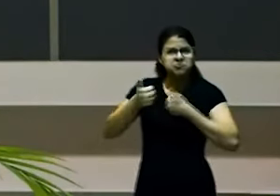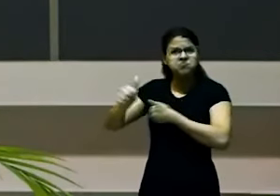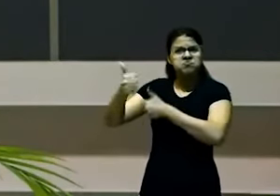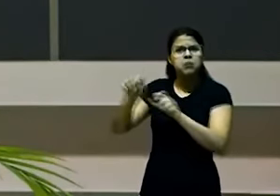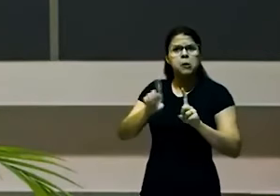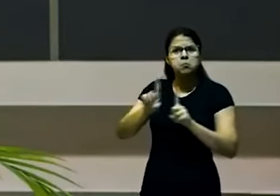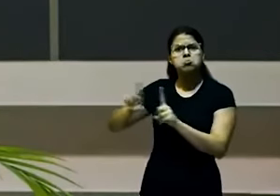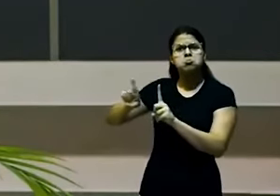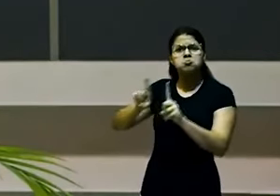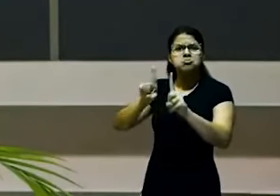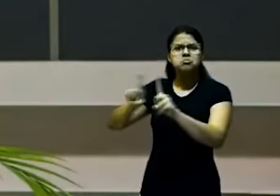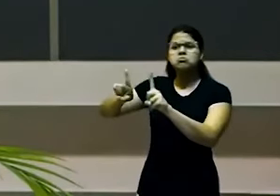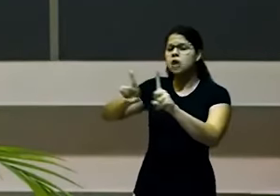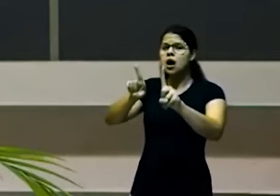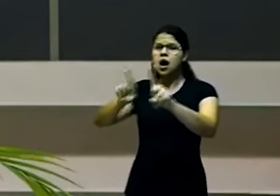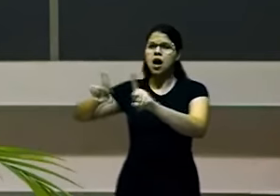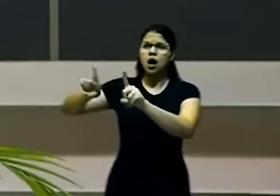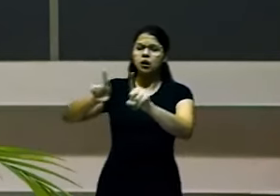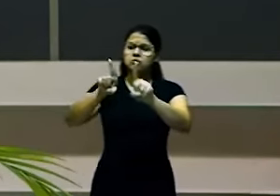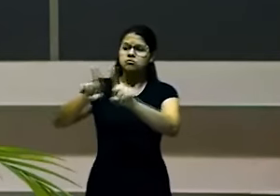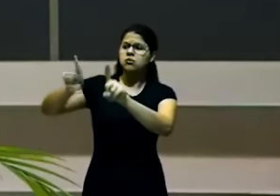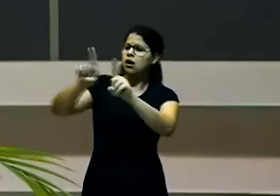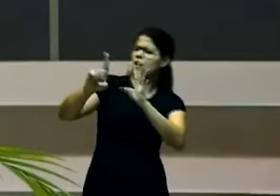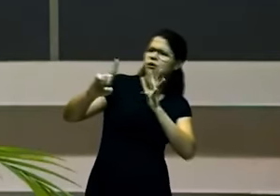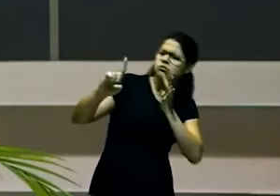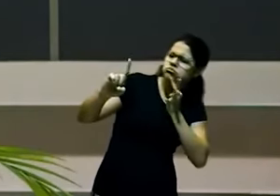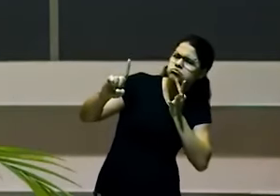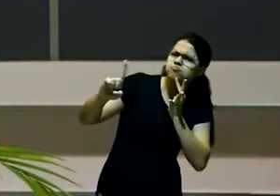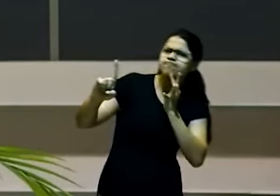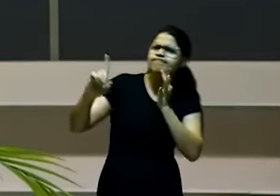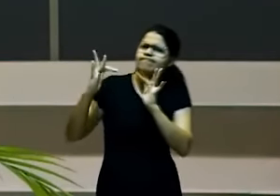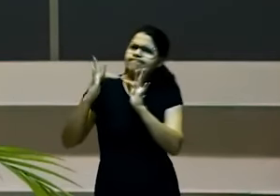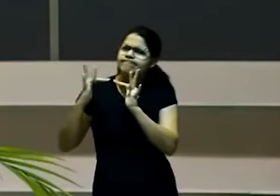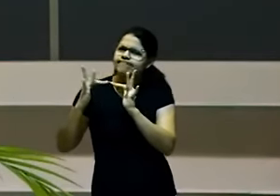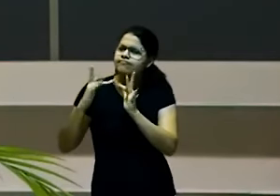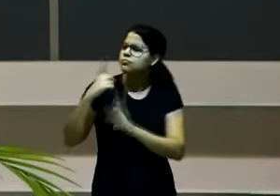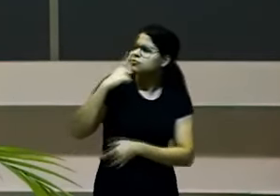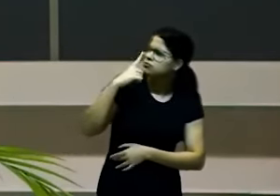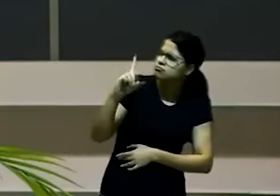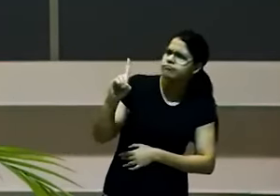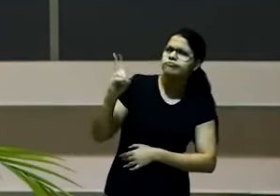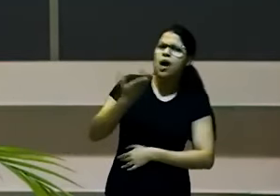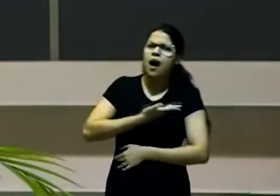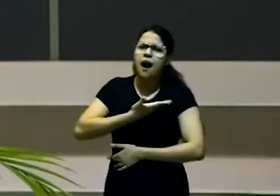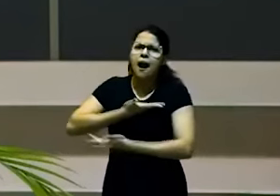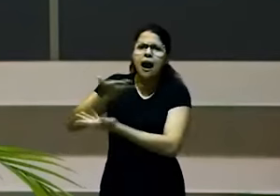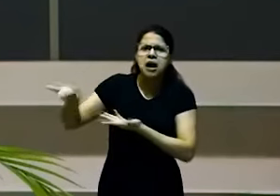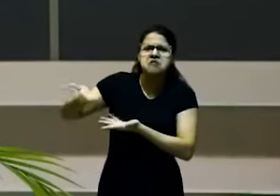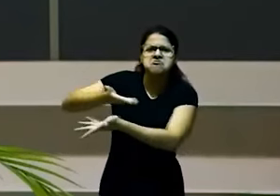com Jesus Pedro começa a conhecer esse Jesus a ter uma amizade a ter uma